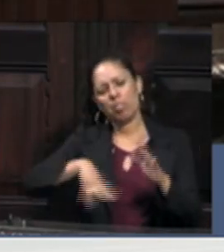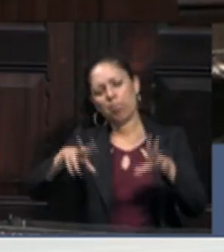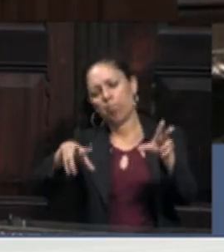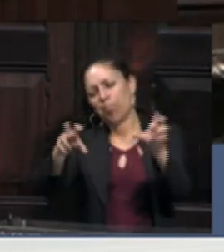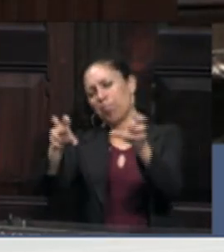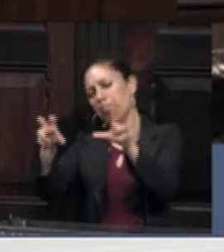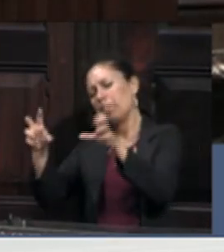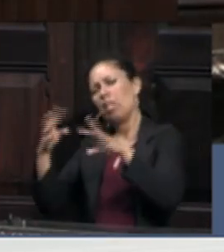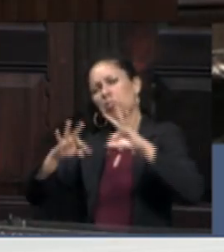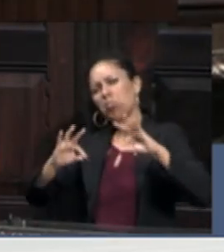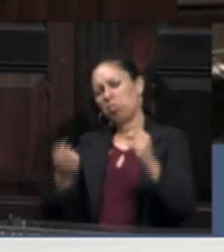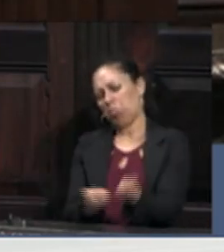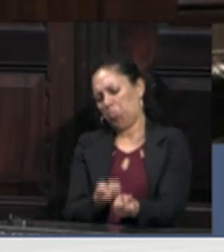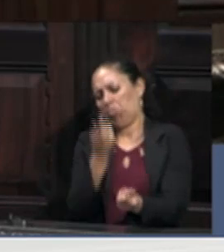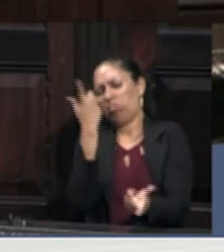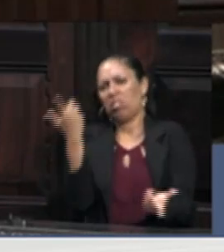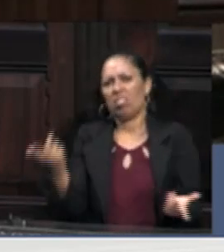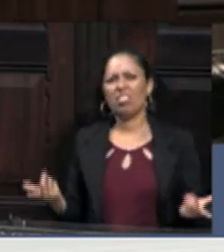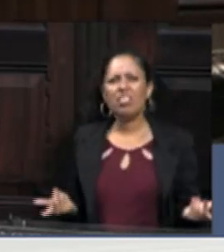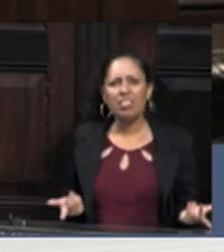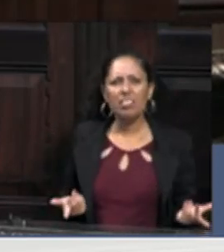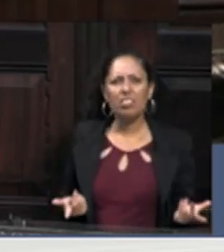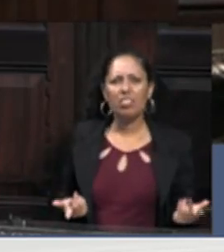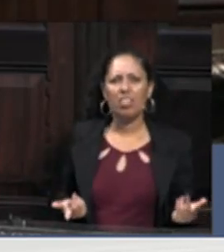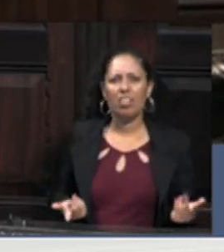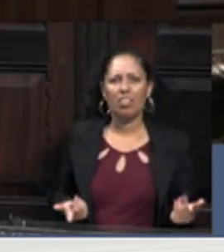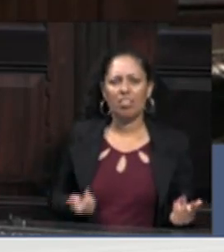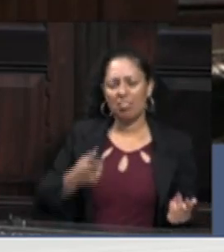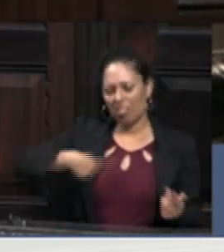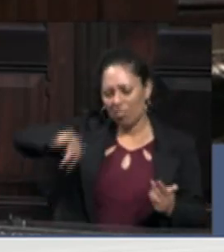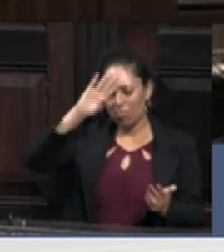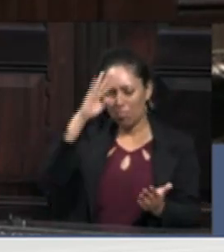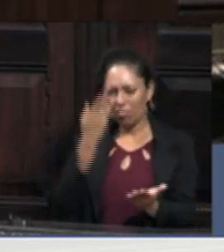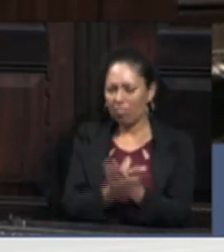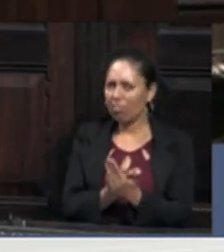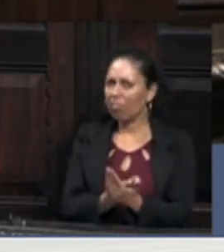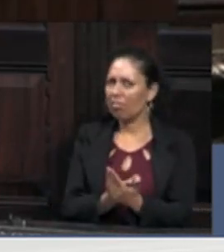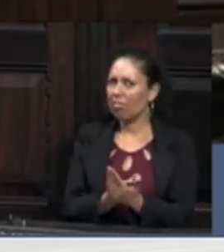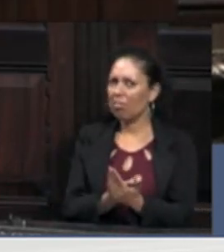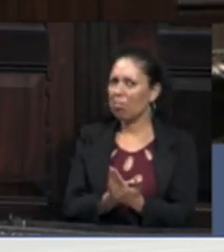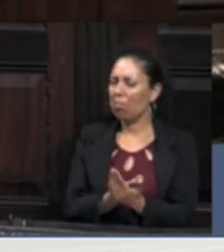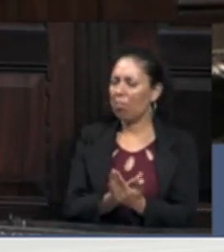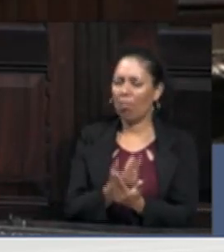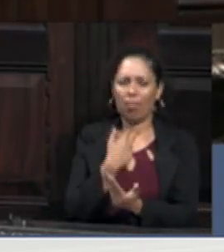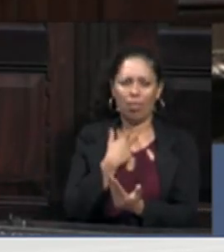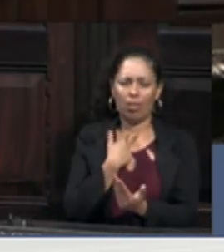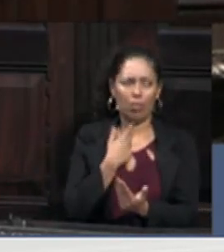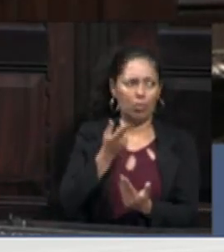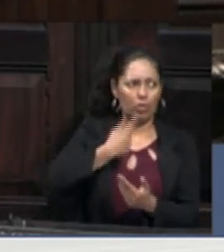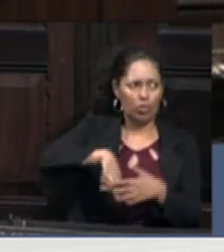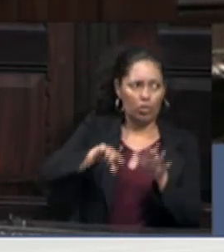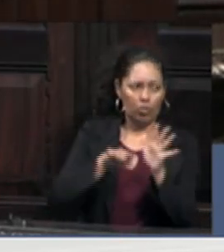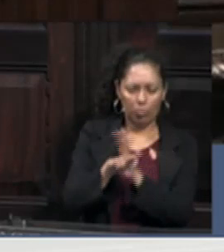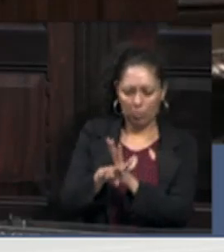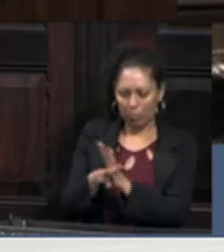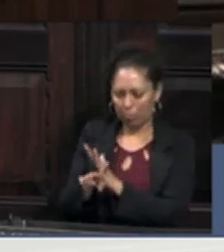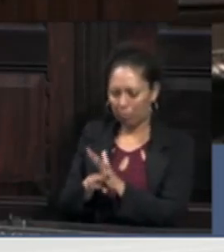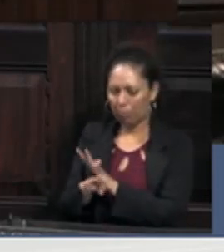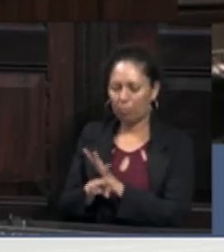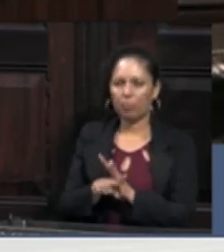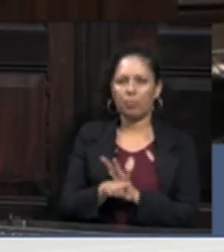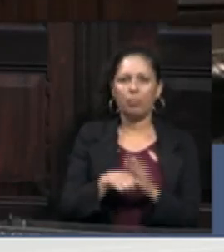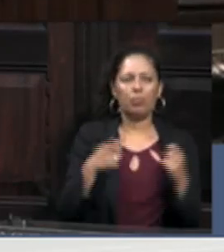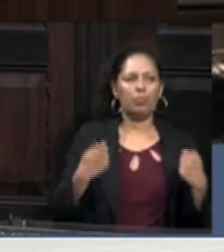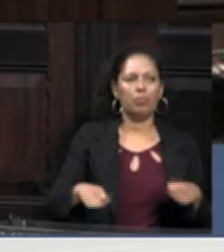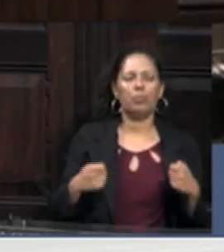mínimo, para realmente a gente entender e começar e querer